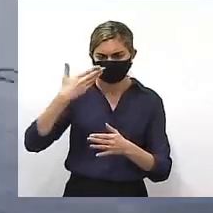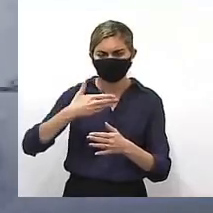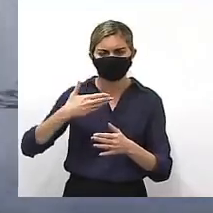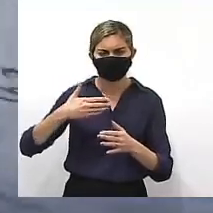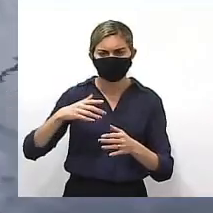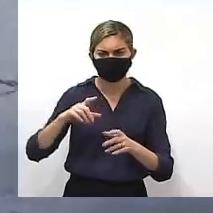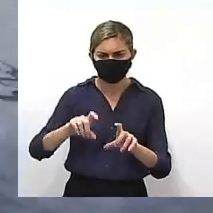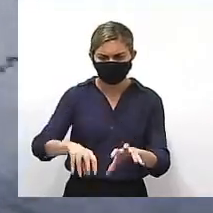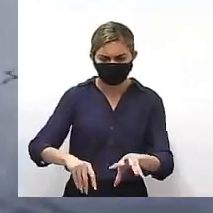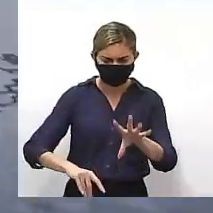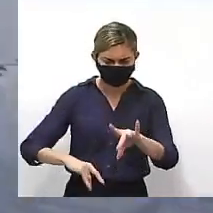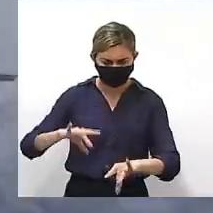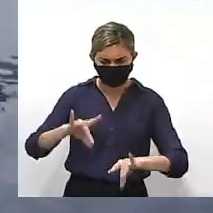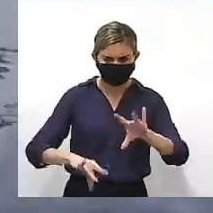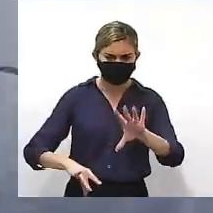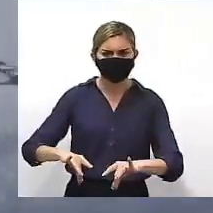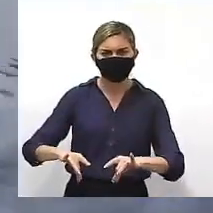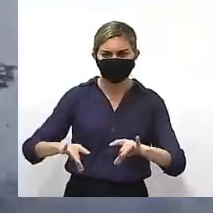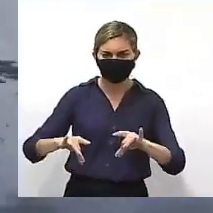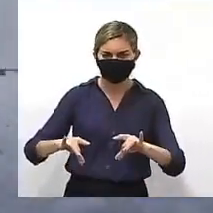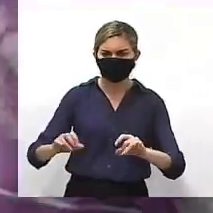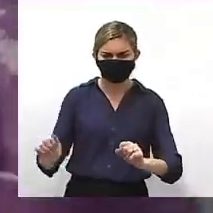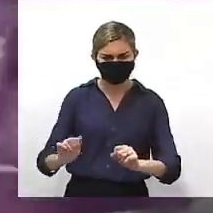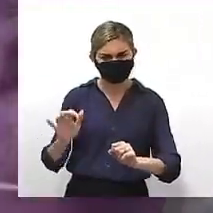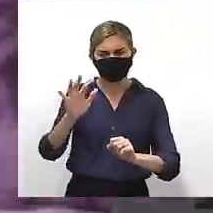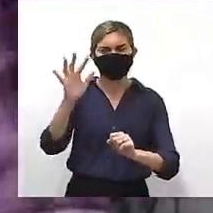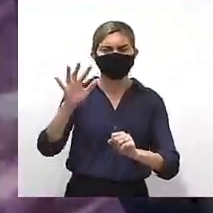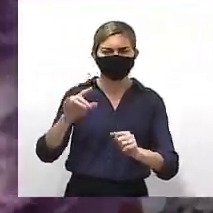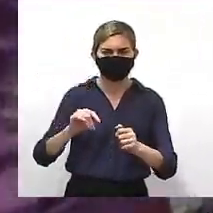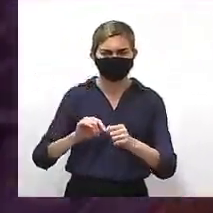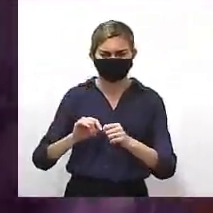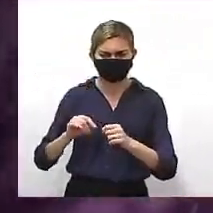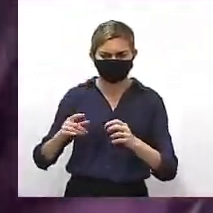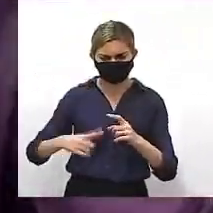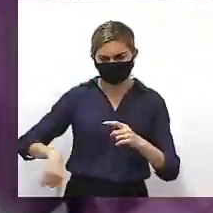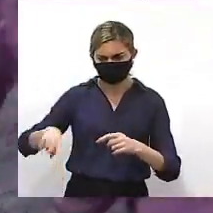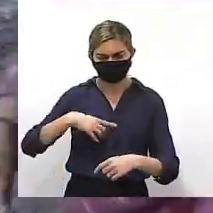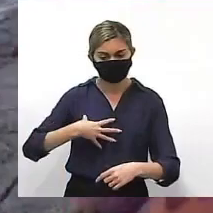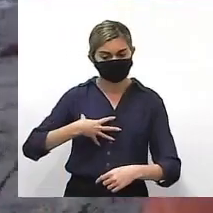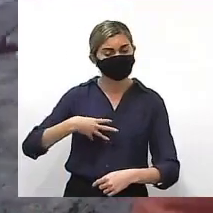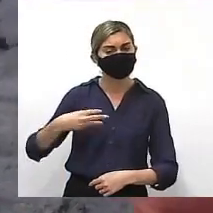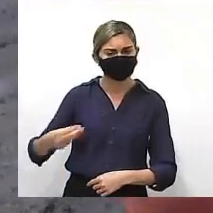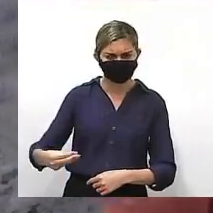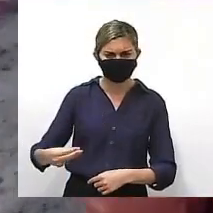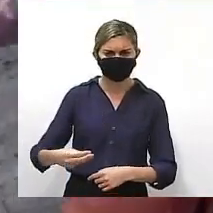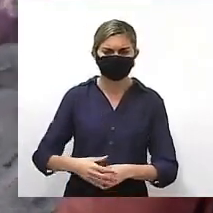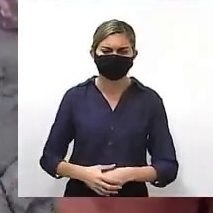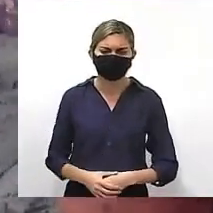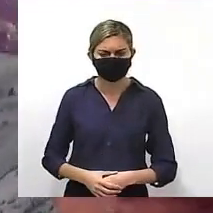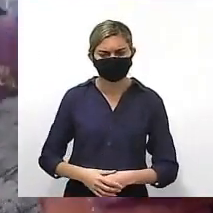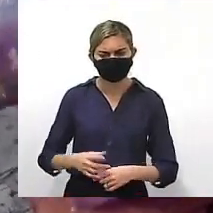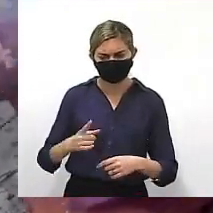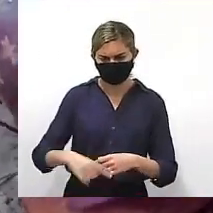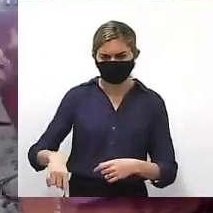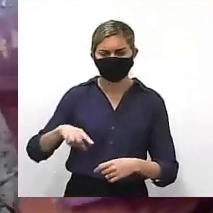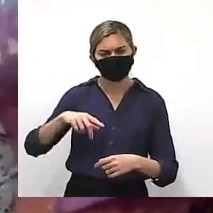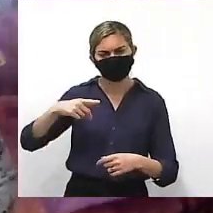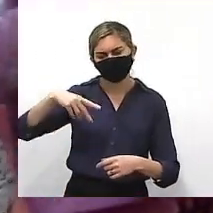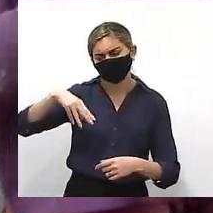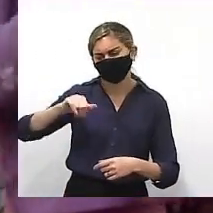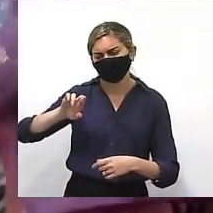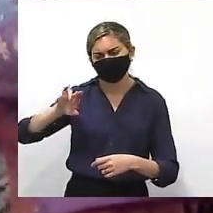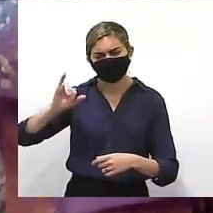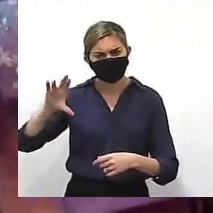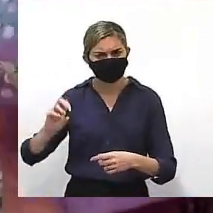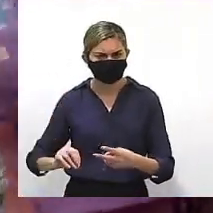o templo sagrado que rege o destino dos nossos filhos. marisco, unha